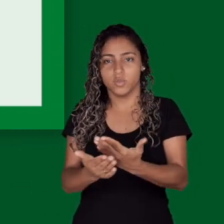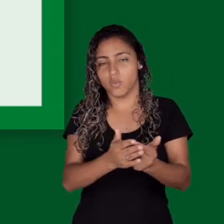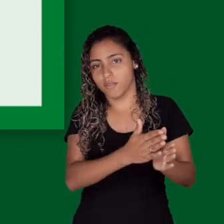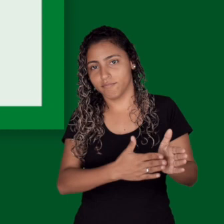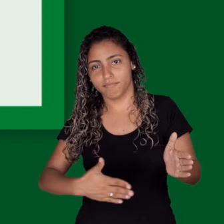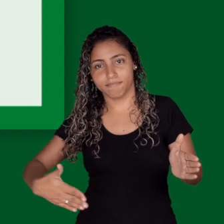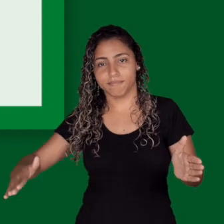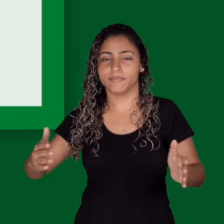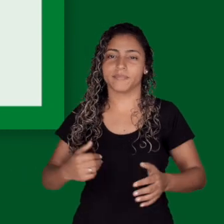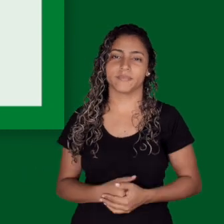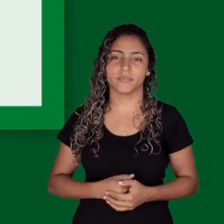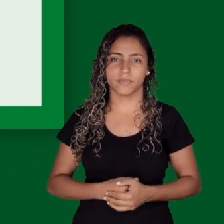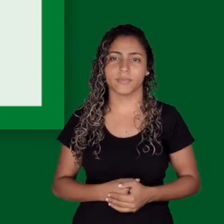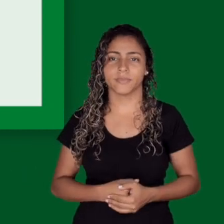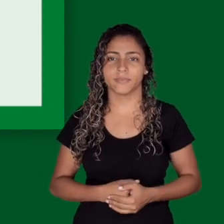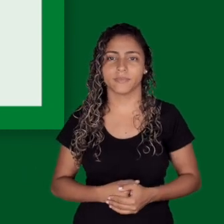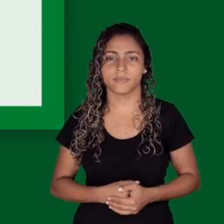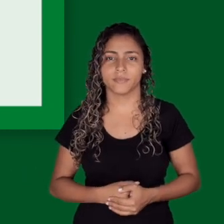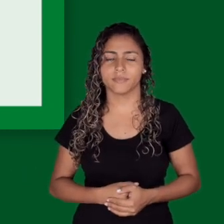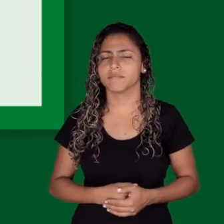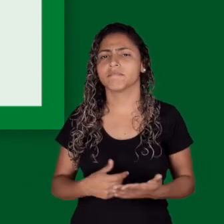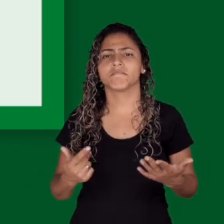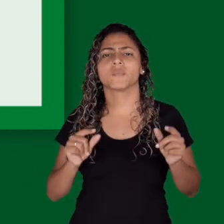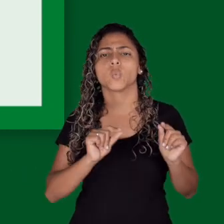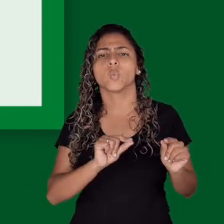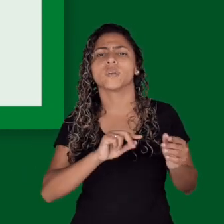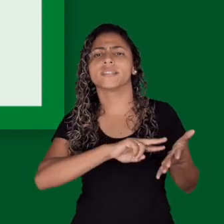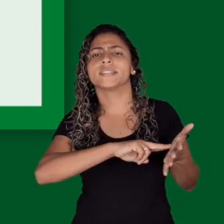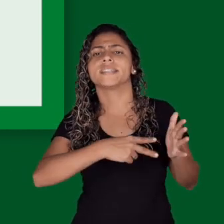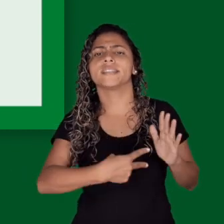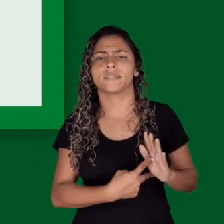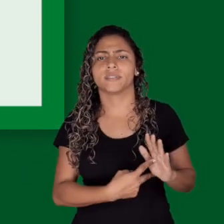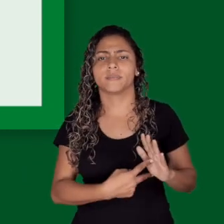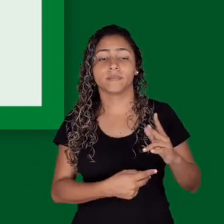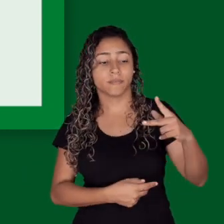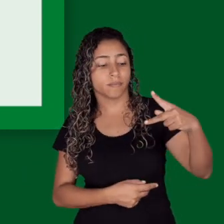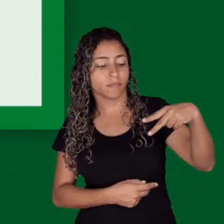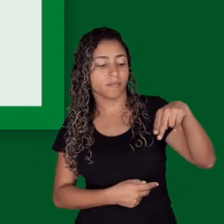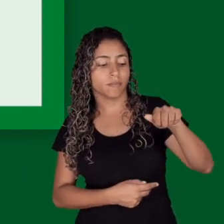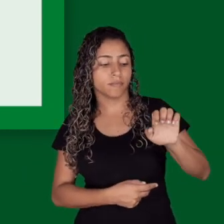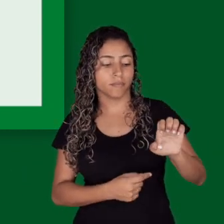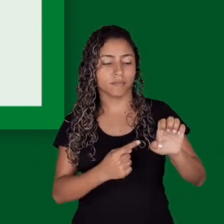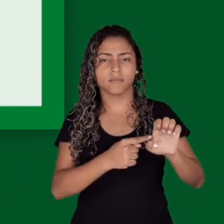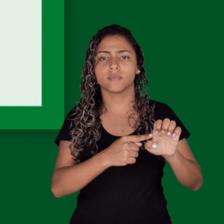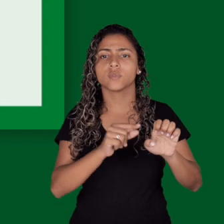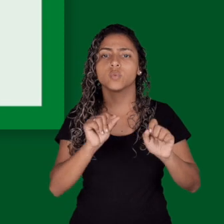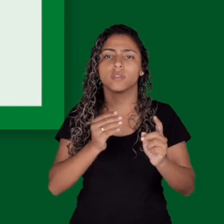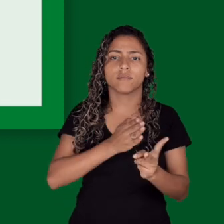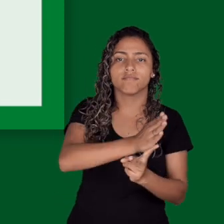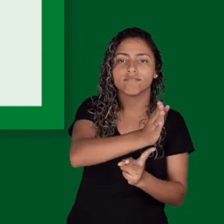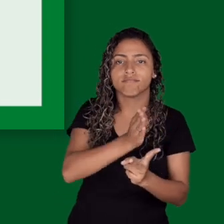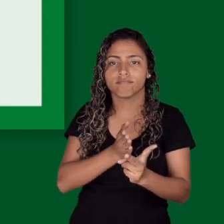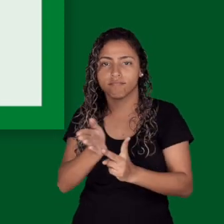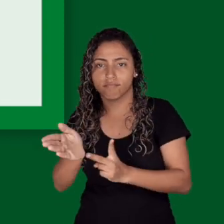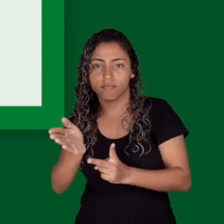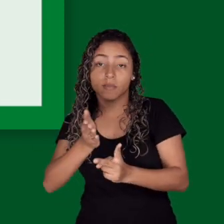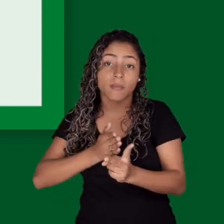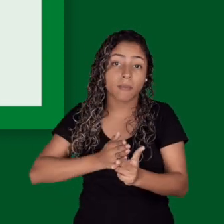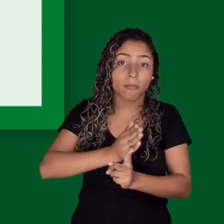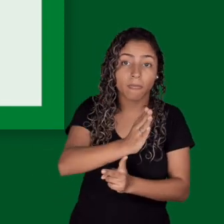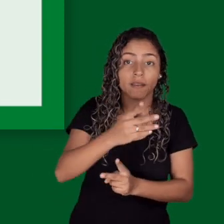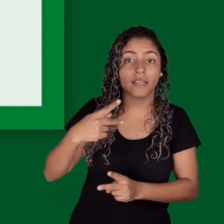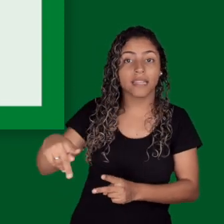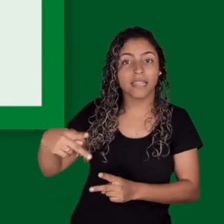que esse objetivo ele quer o que quer dizer? Ele quer dizer que o PNAE ele tem 2 eixos, o eixo